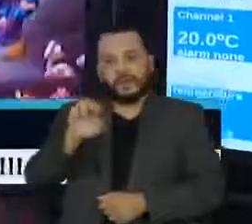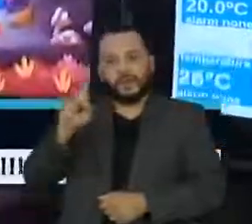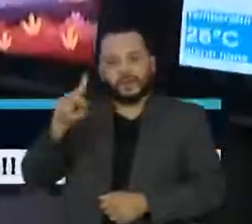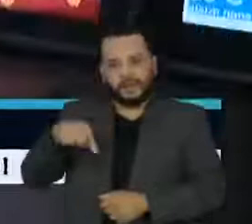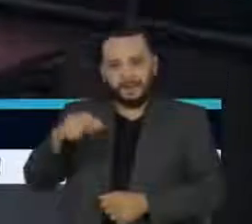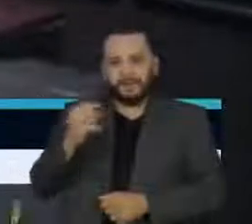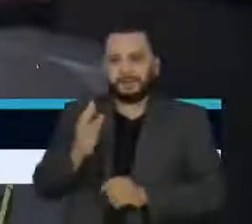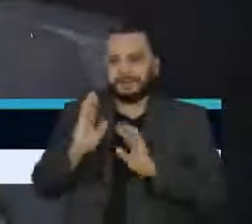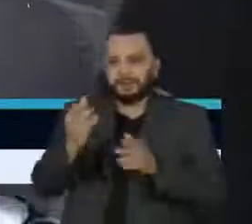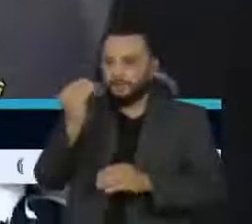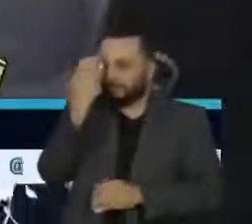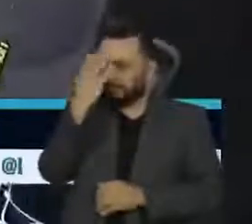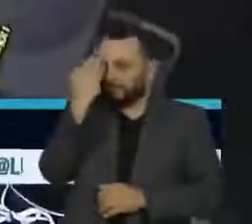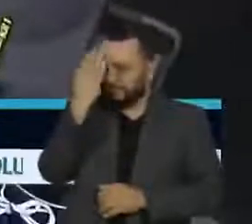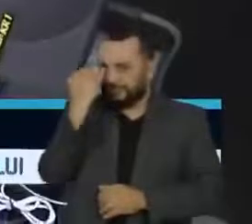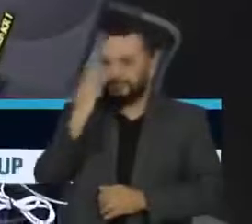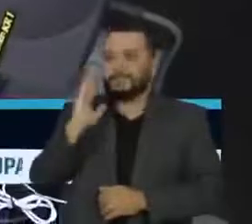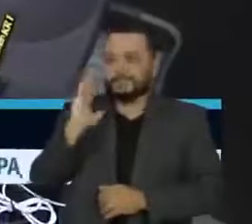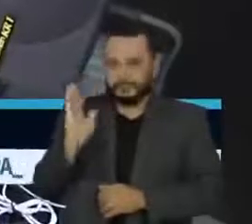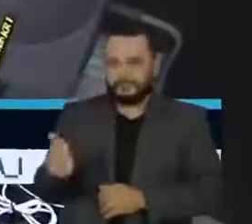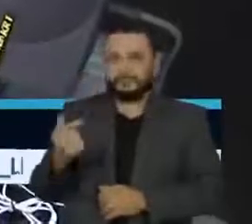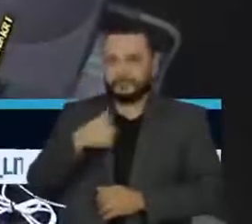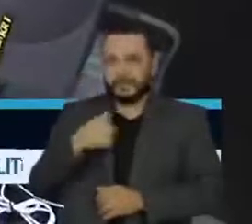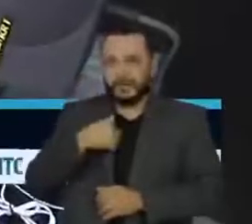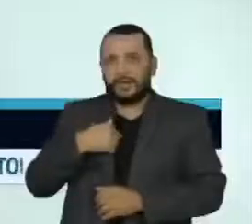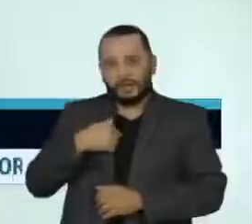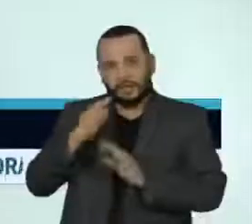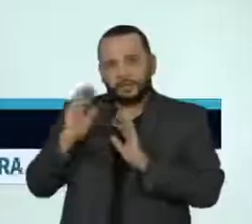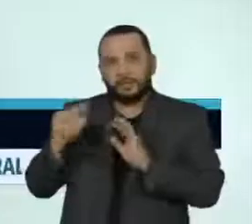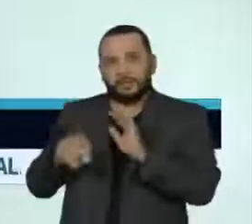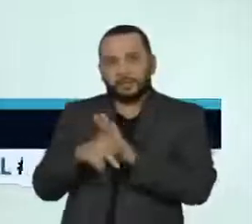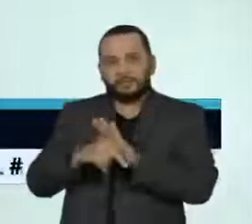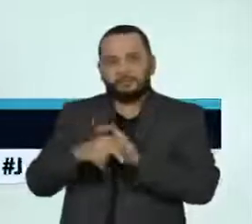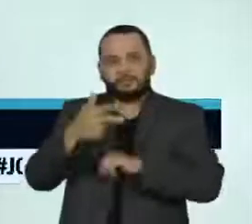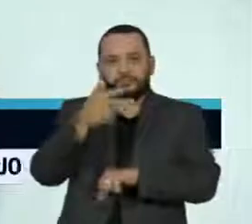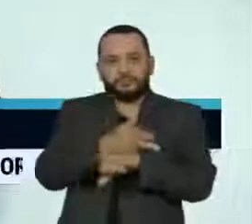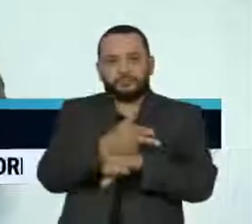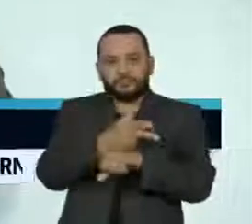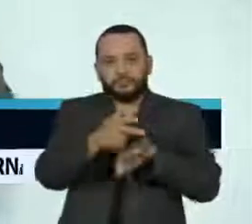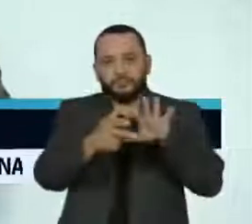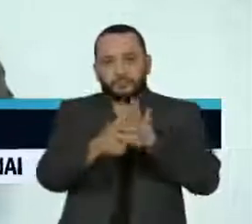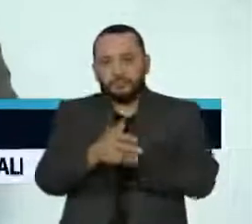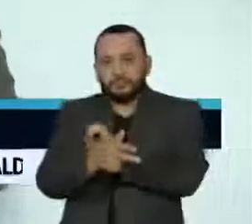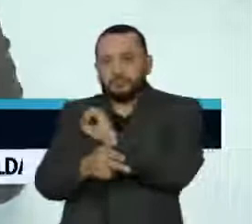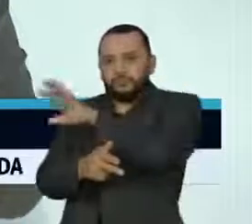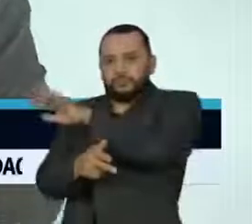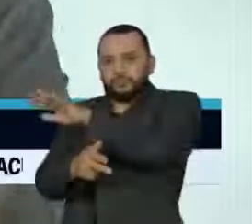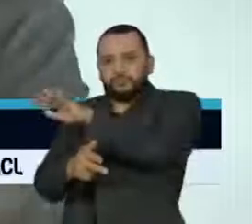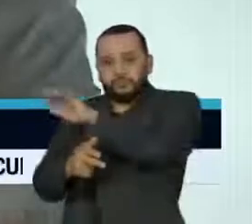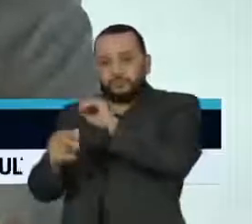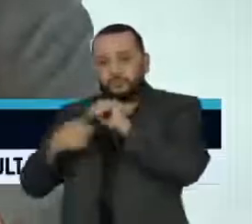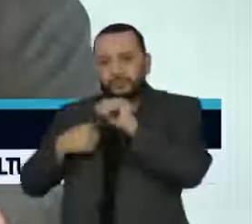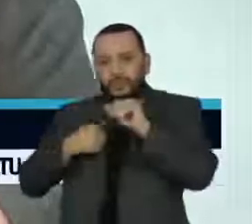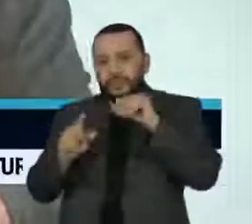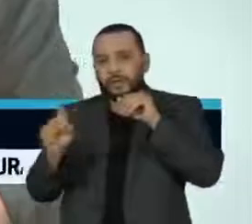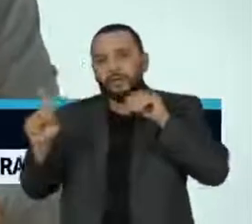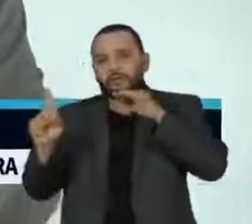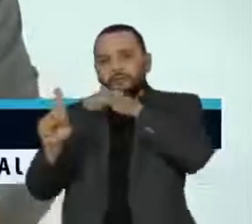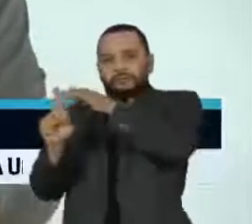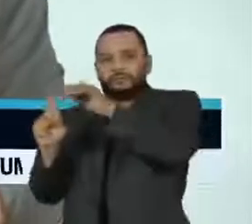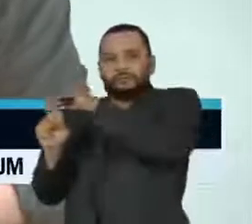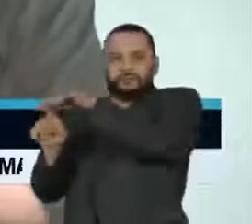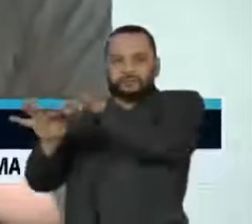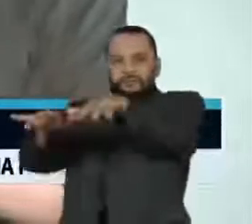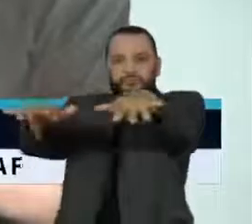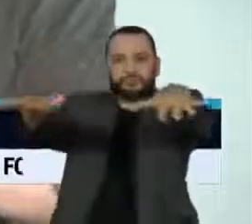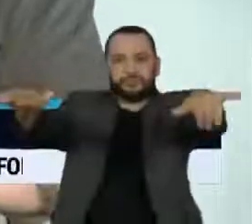o responsável por receber esses sinais e repassar para a torre. O novo transmissor vai substituir esse equipamento. Olhando de